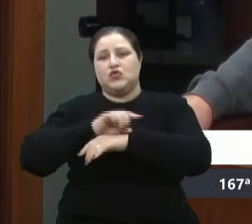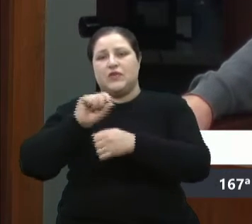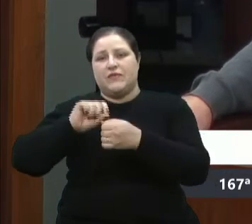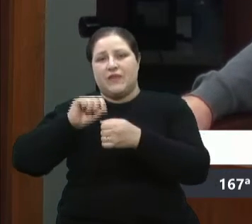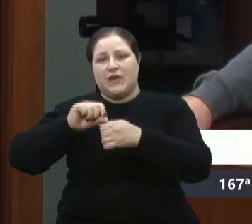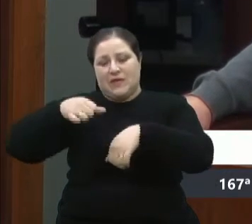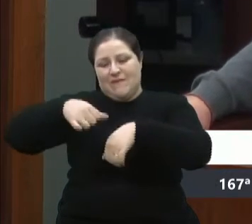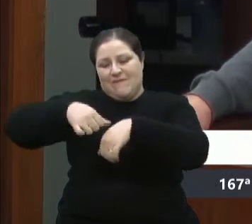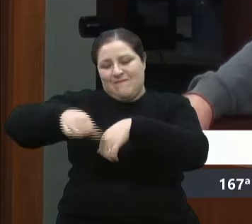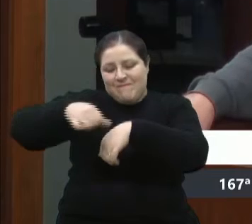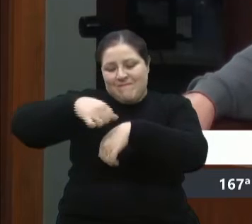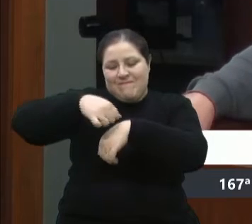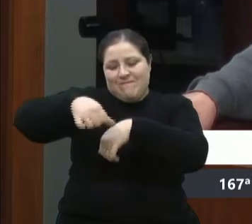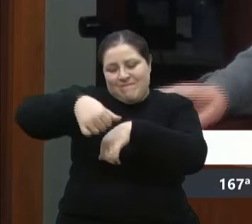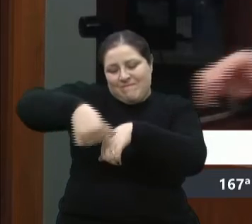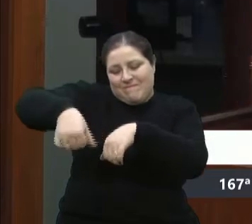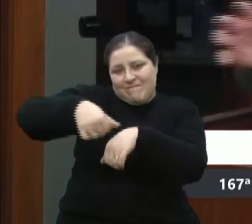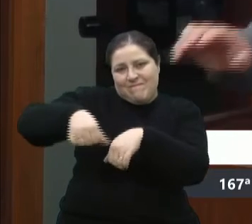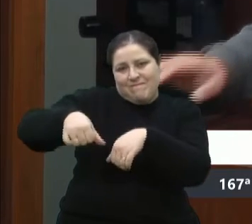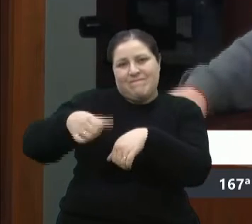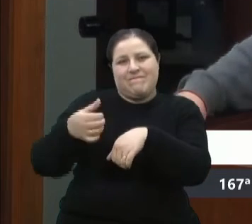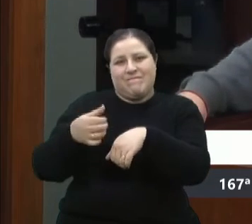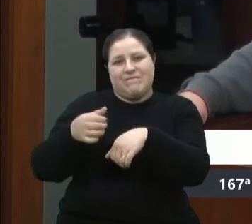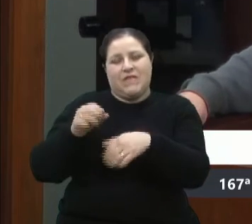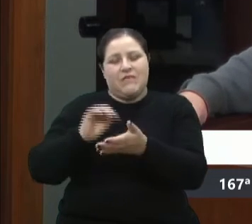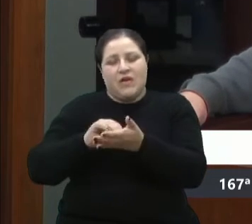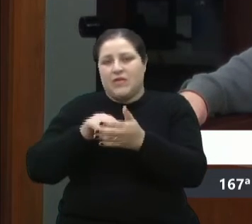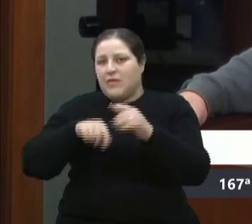além porque faltou um outro